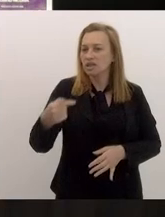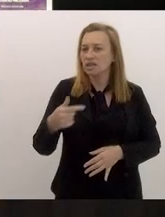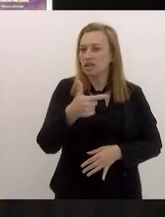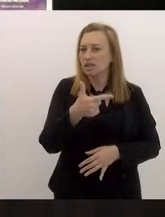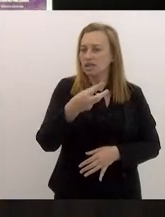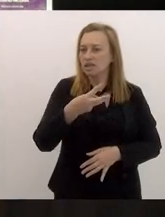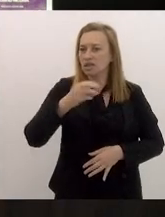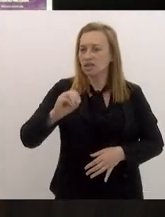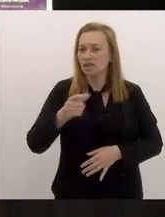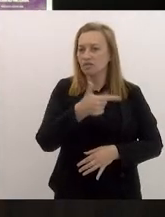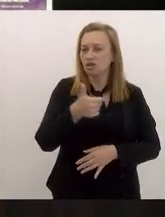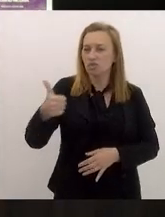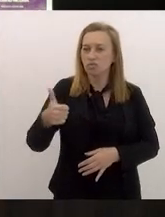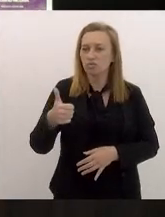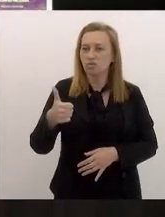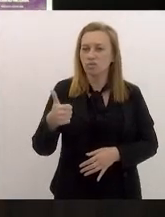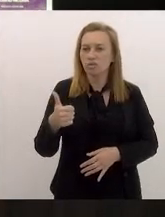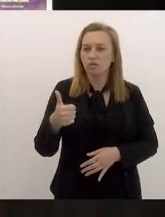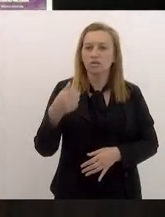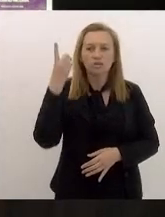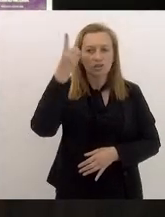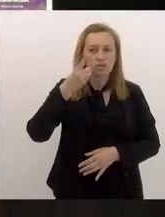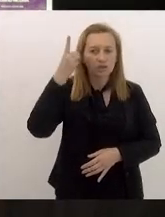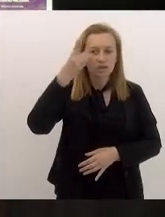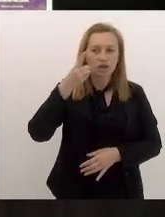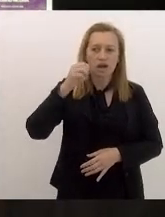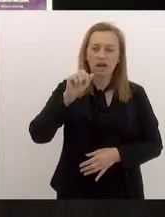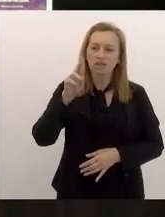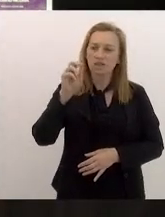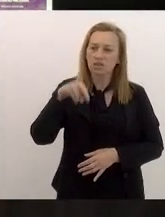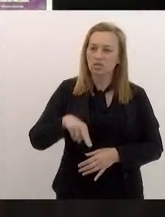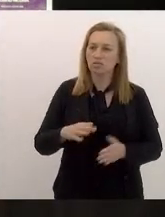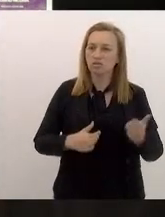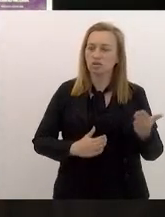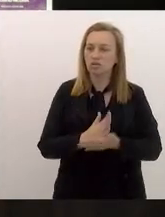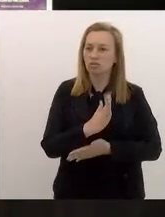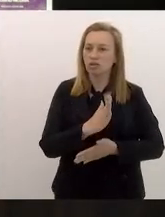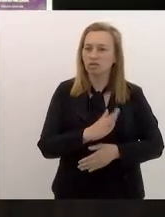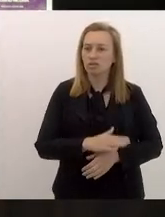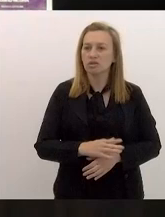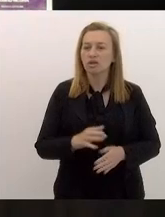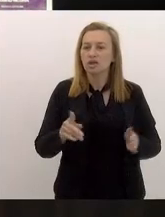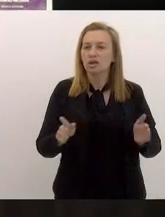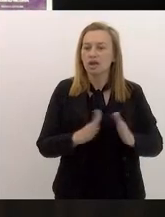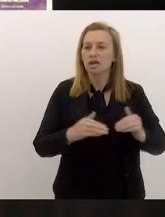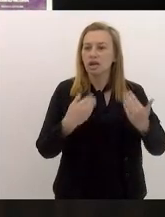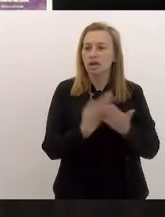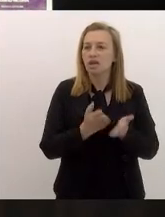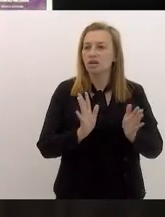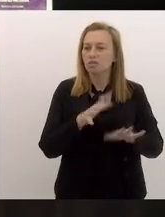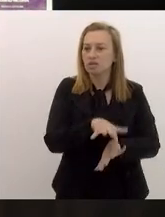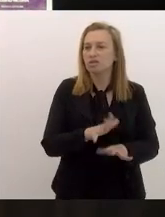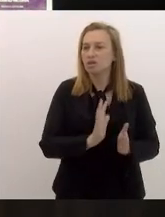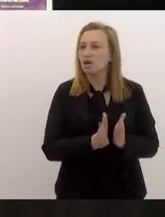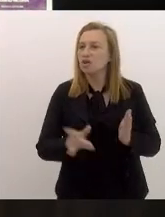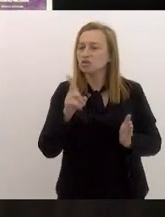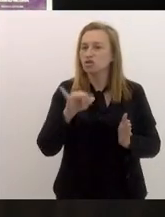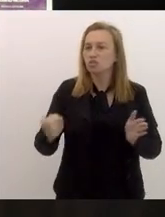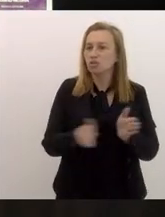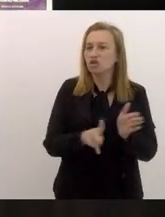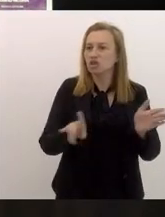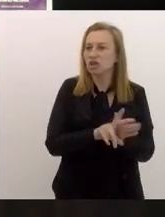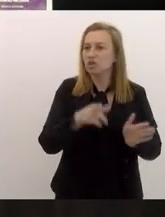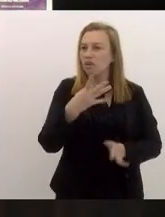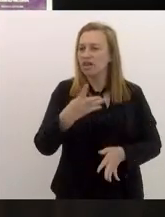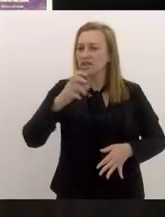4730 de 21 deputado Anderson Moraes, os senhores que aprovam, permaneçam como estão aprovados. Requer a inclusão na ordem do dia do projeto de lei